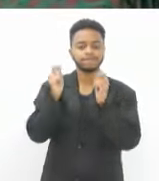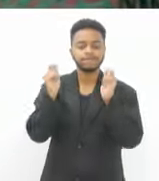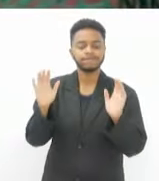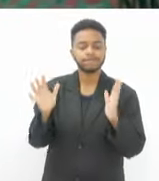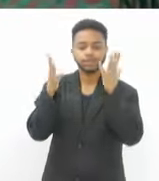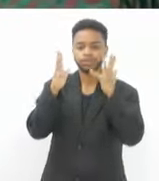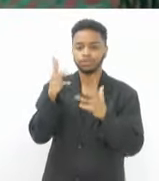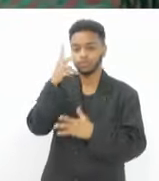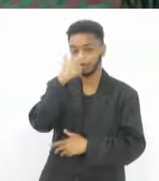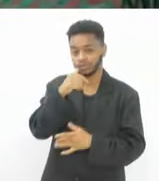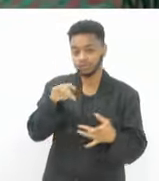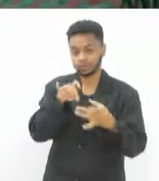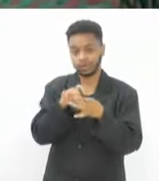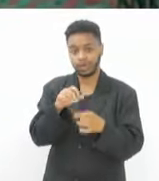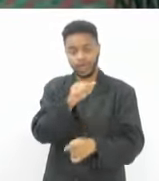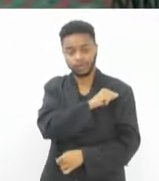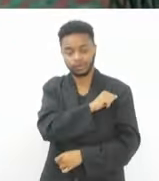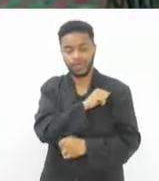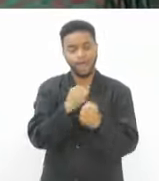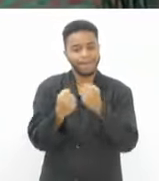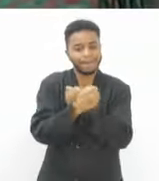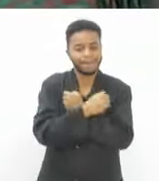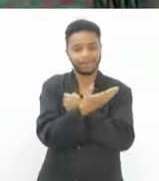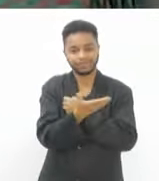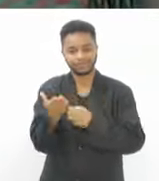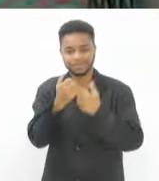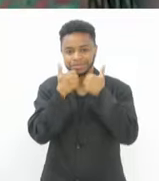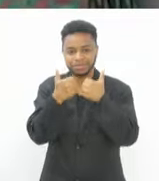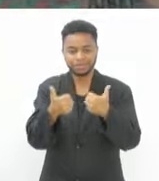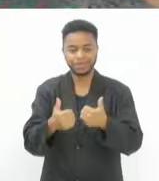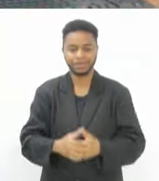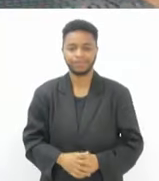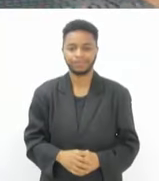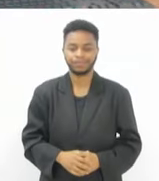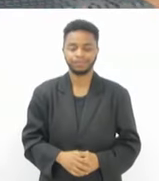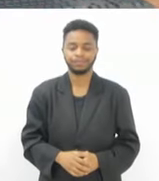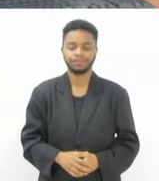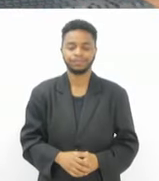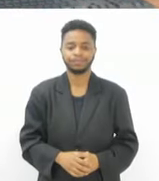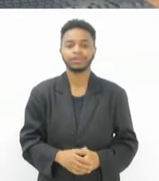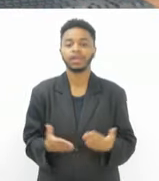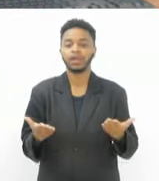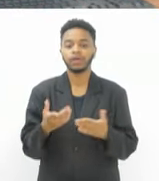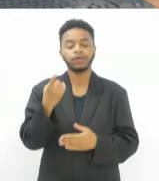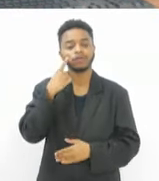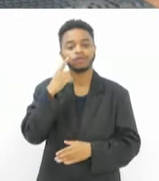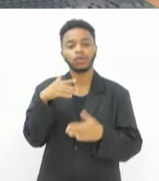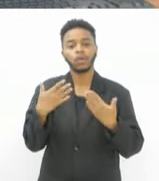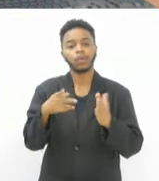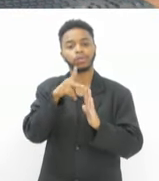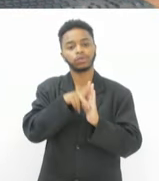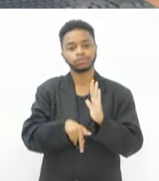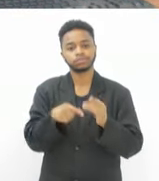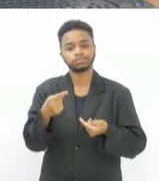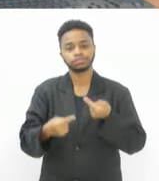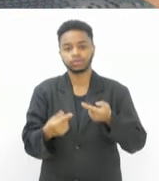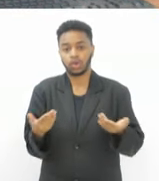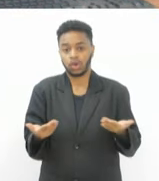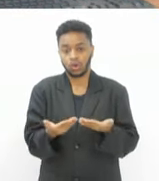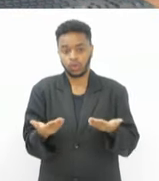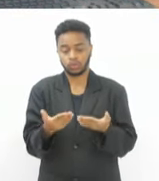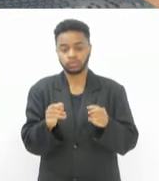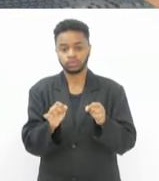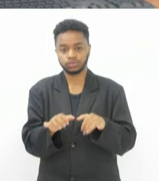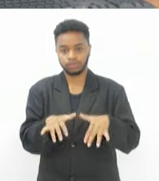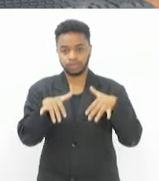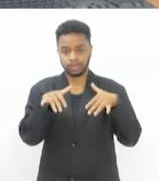dos nossos alunos. Forte abraço, tudo de bom! Veja agora os projetos que serão discutidos hoje no